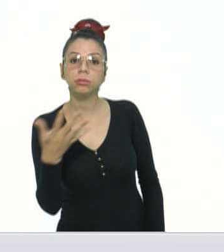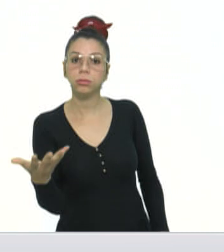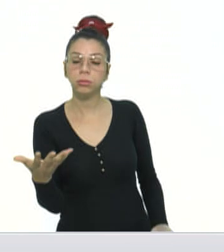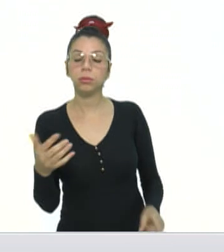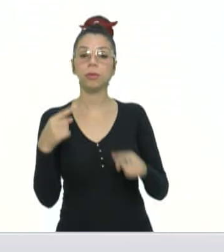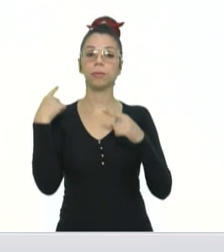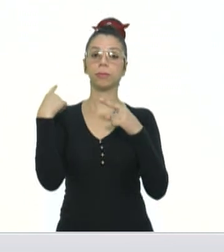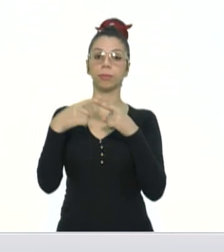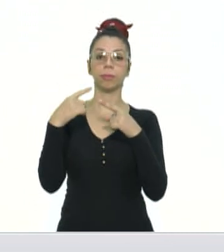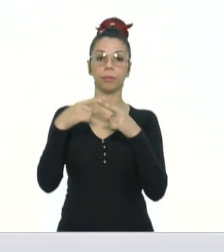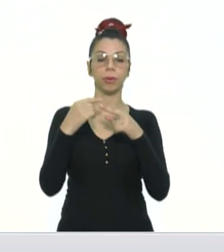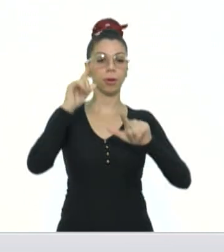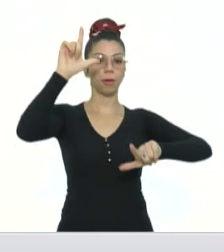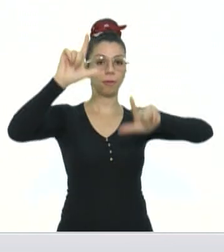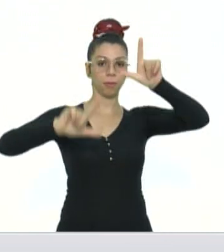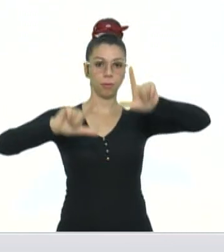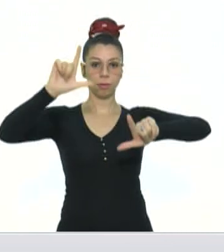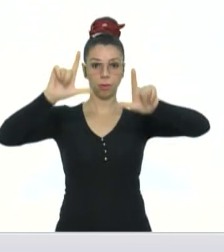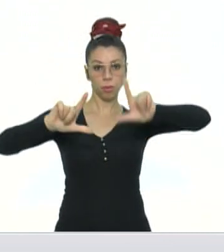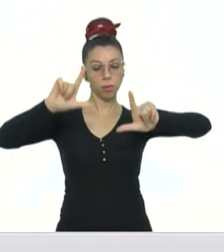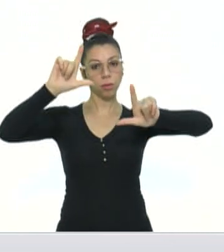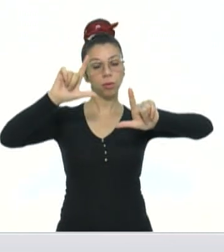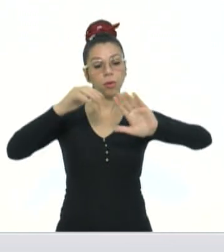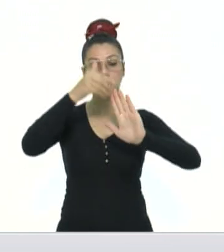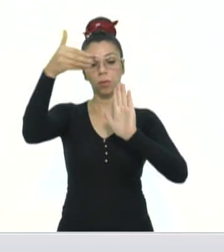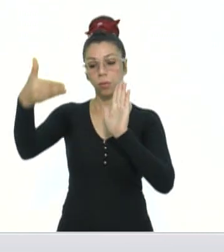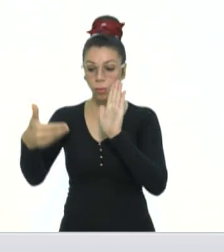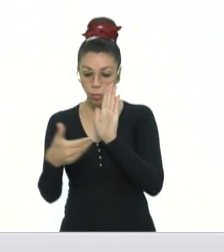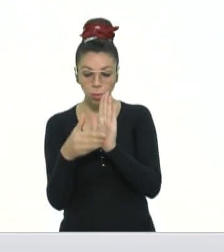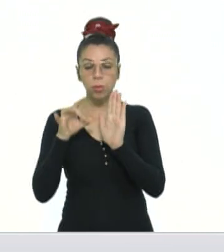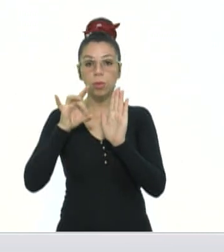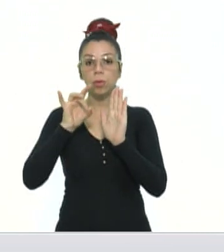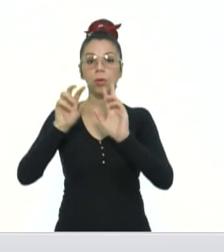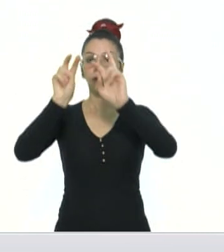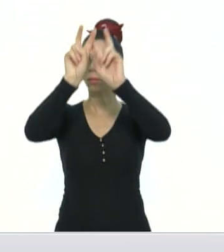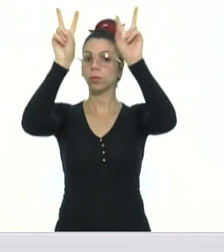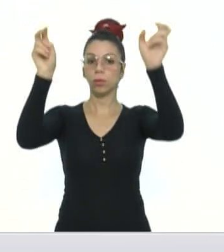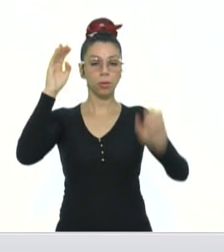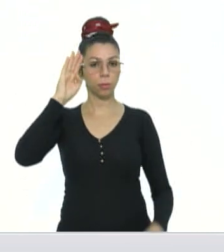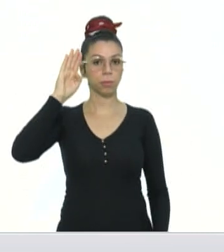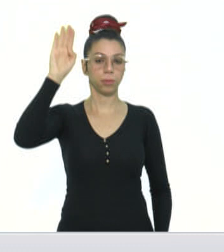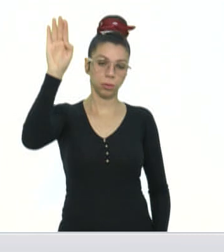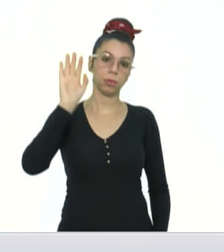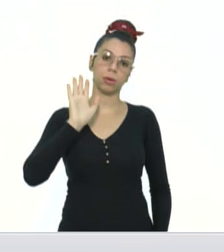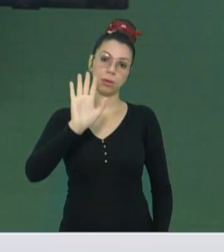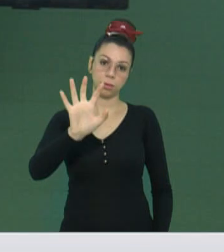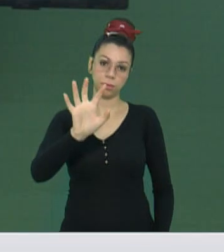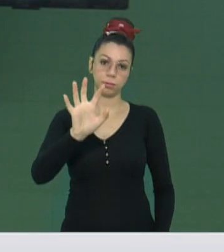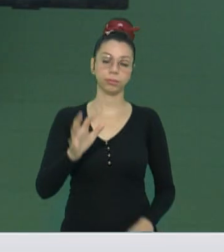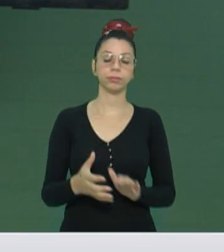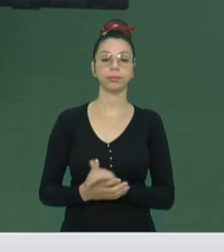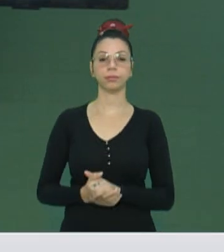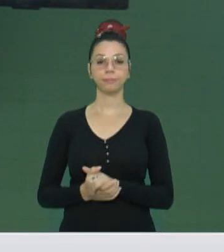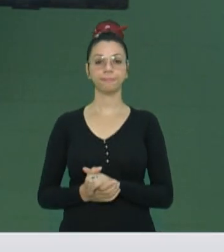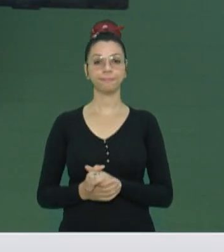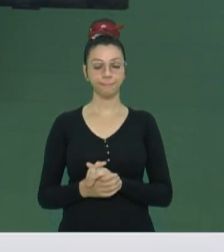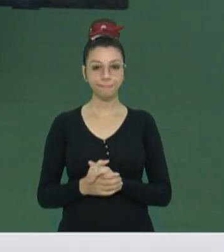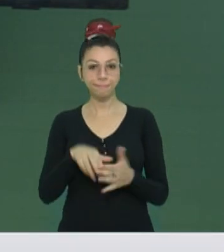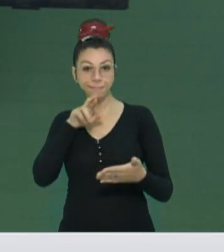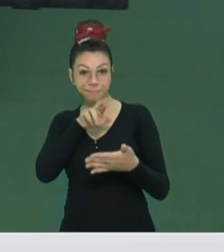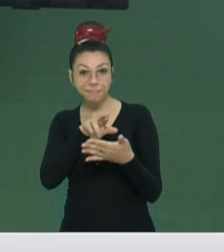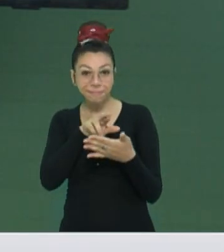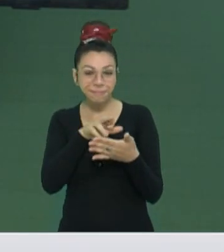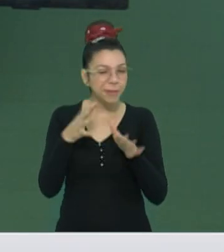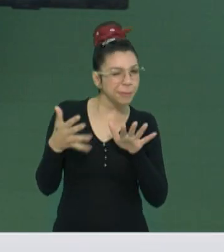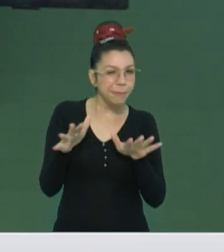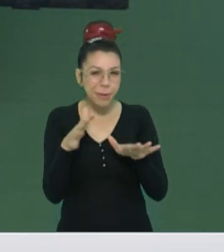todos os canais de TV, os disponíveis, o assunto principal é esse. Fechou aí com a tua resposta? Foi